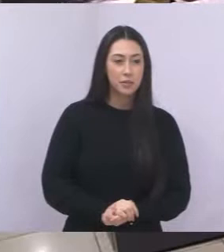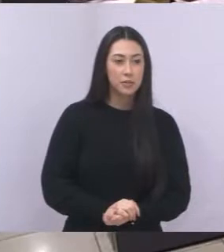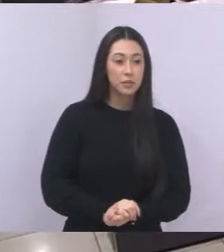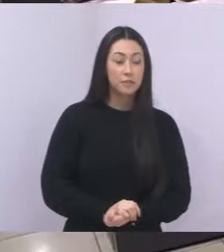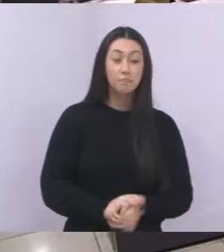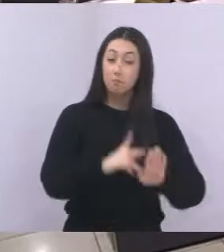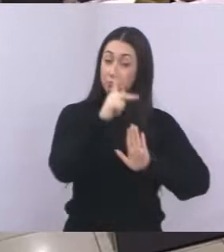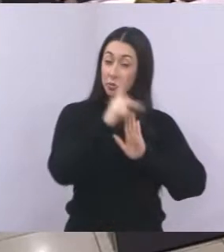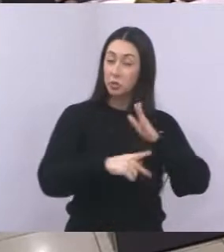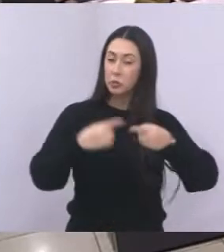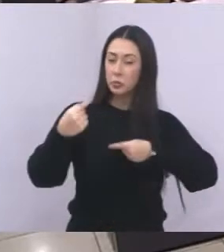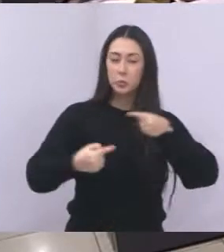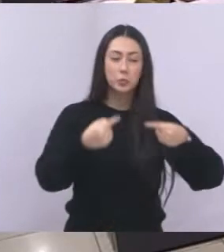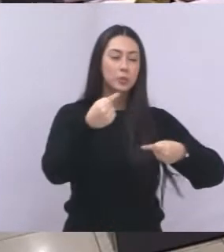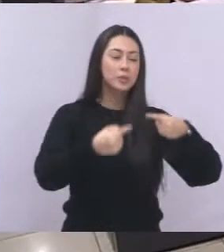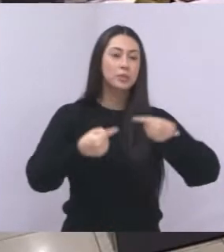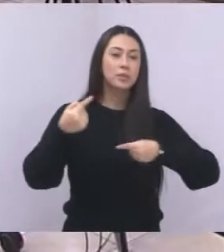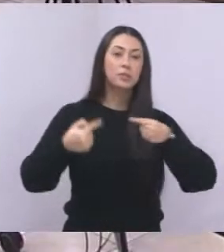O projeto está em discussão.